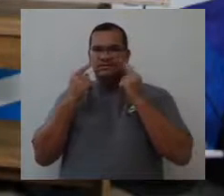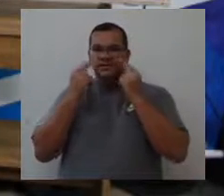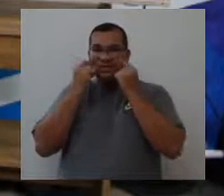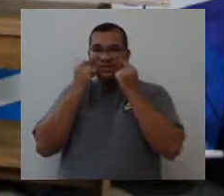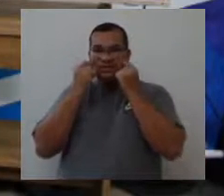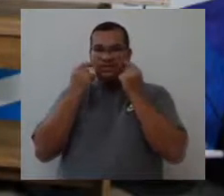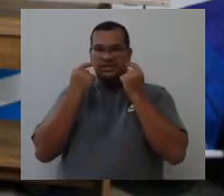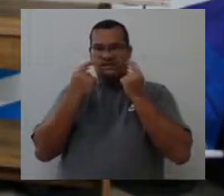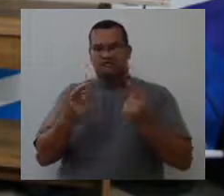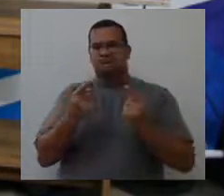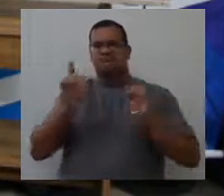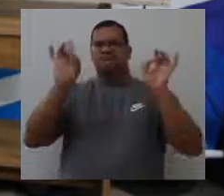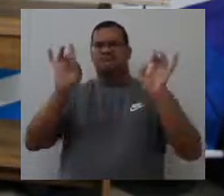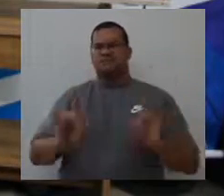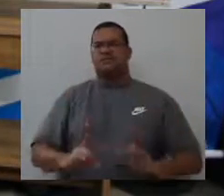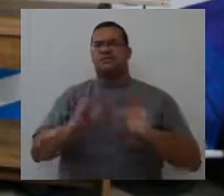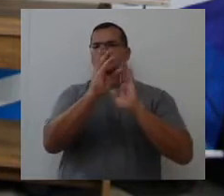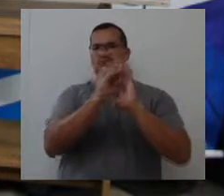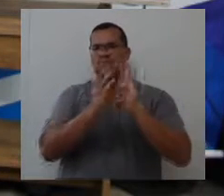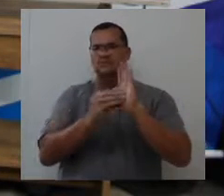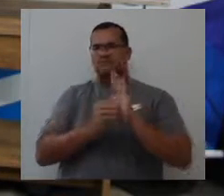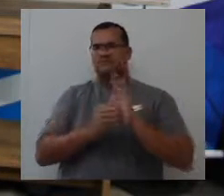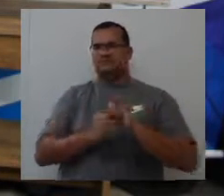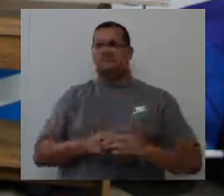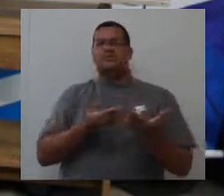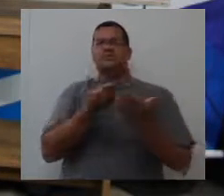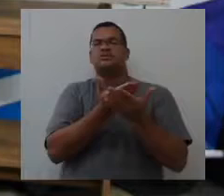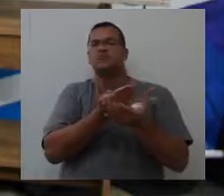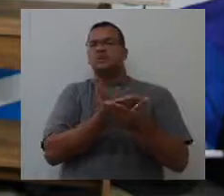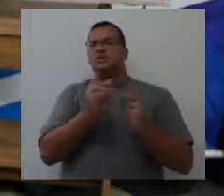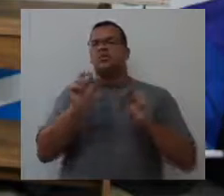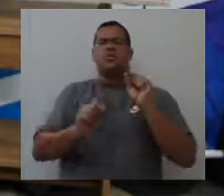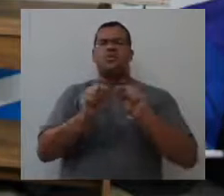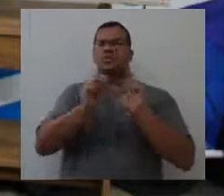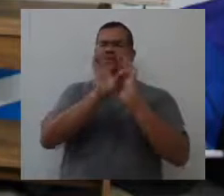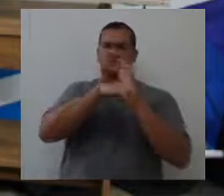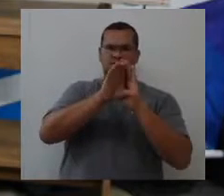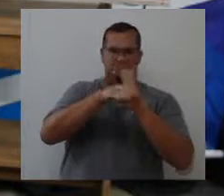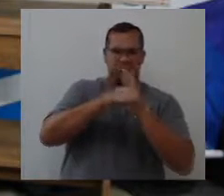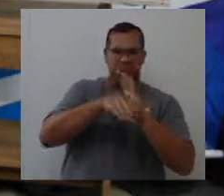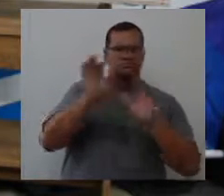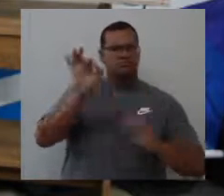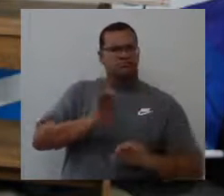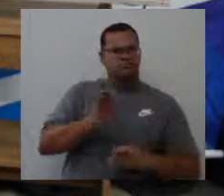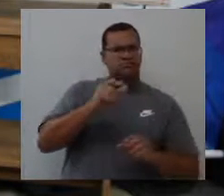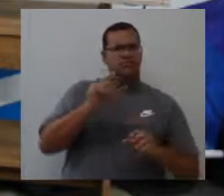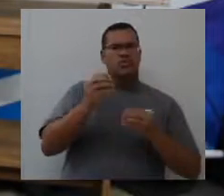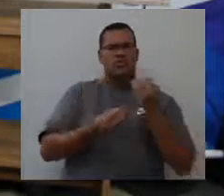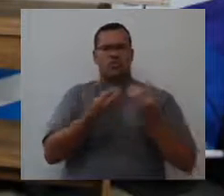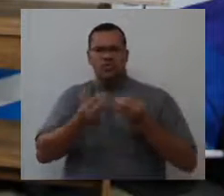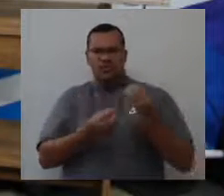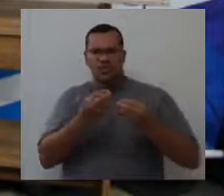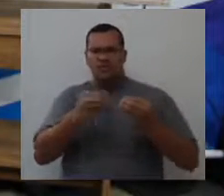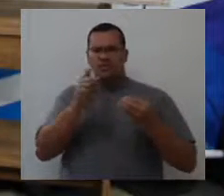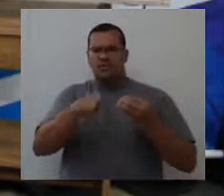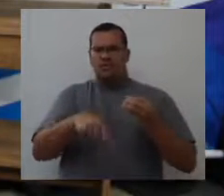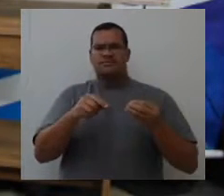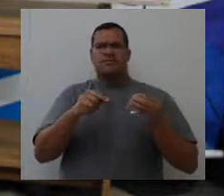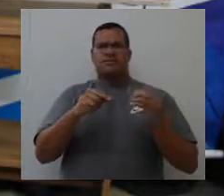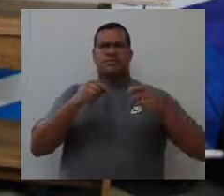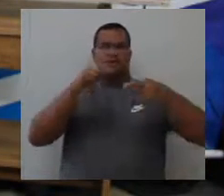especial dentro desses conteúdos, ó. Estudaremos a definição de porcentagem, sua representação na forma